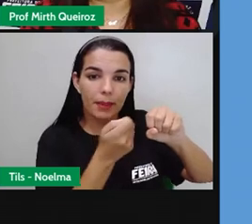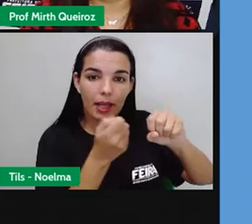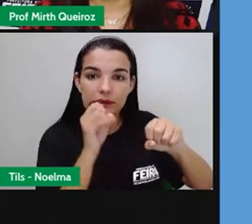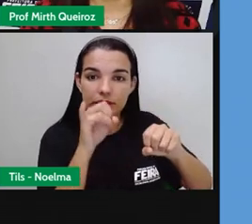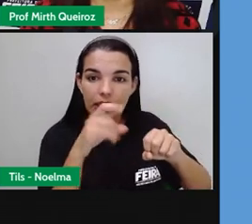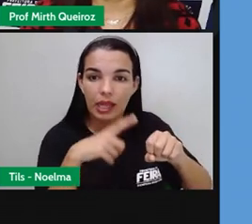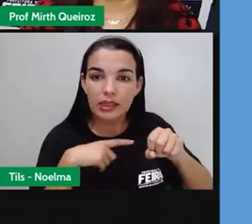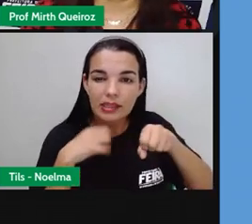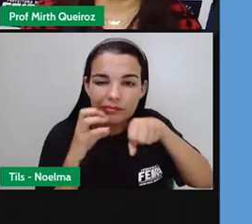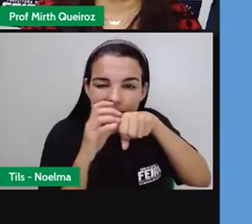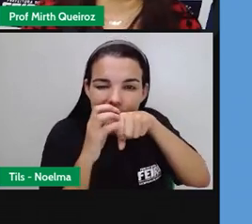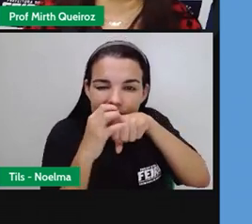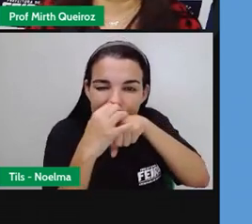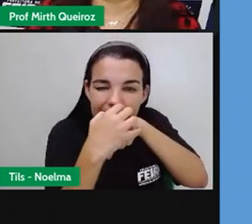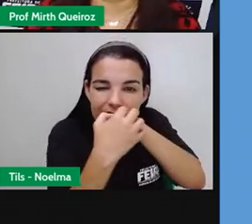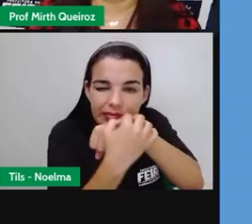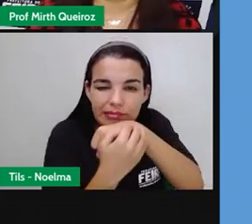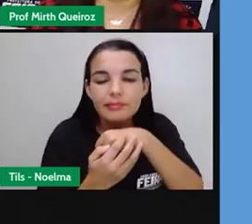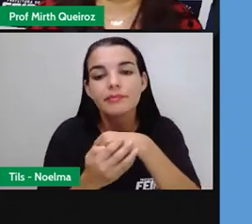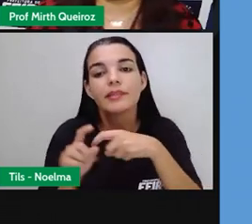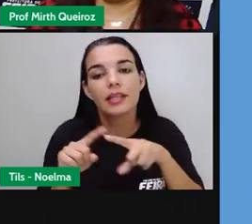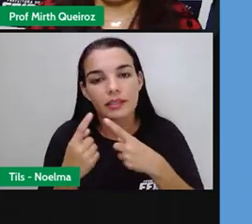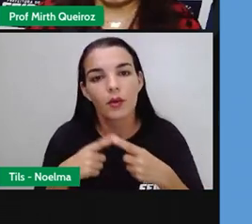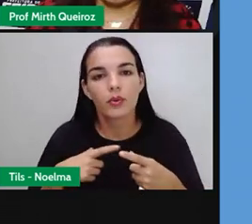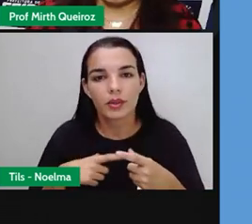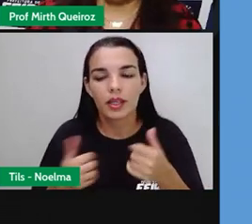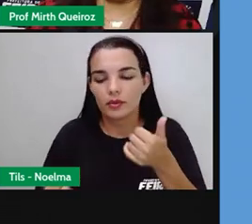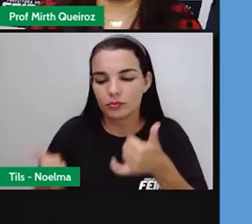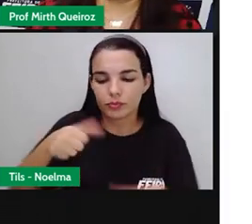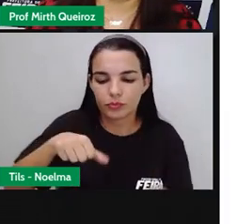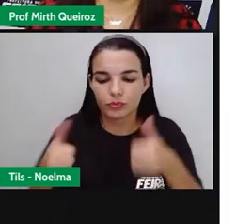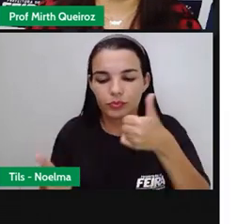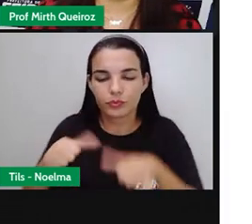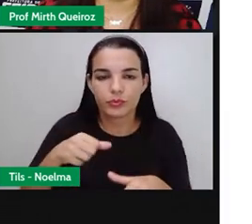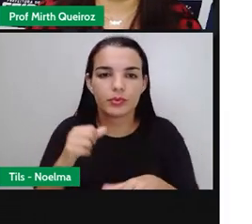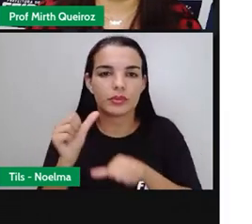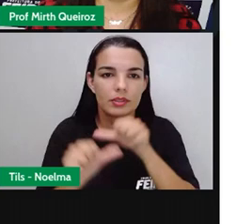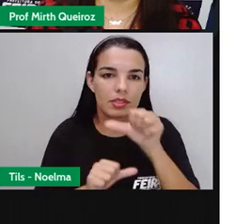química. Então, neste caso, ocorreu aí um fenômeno químico.